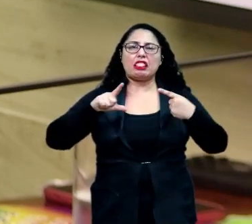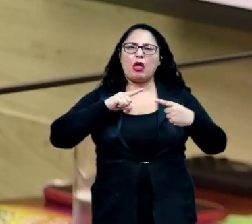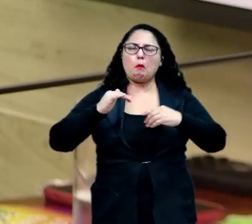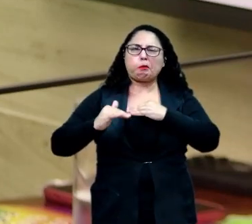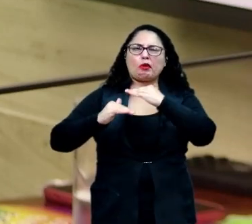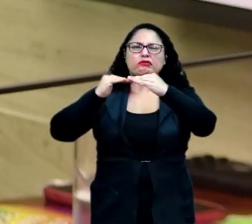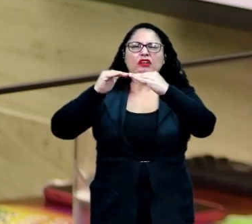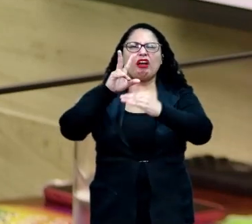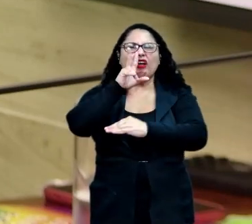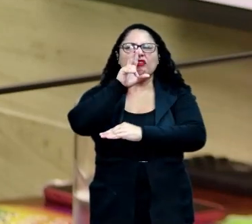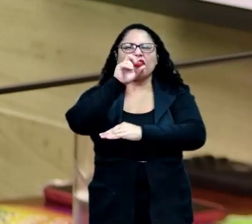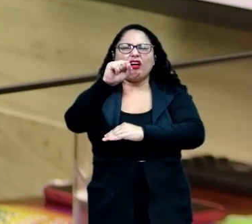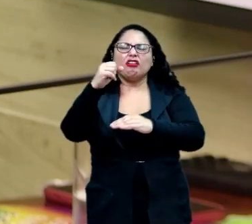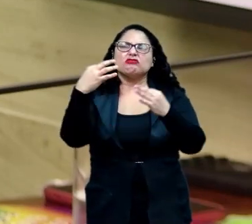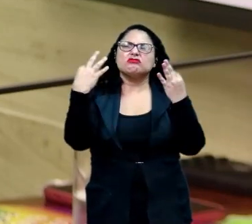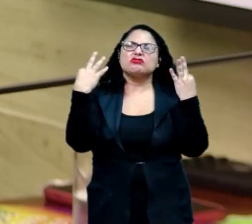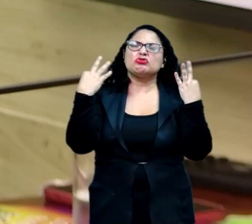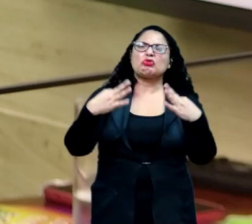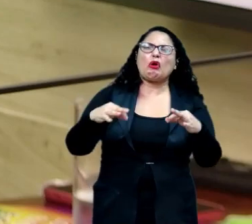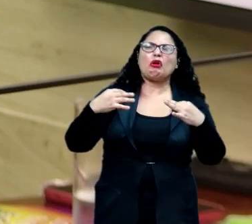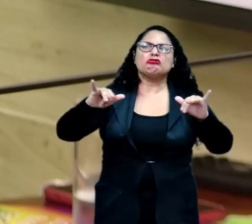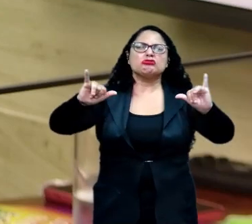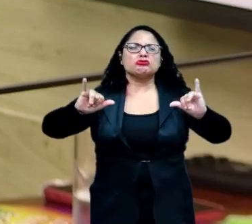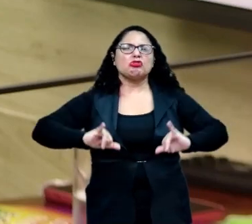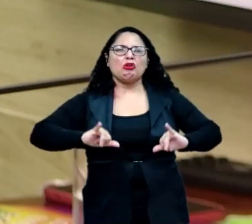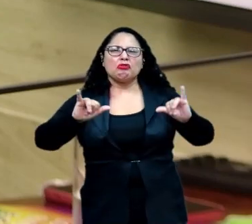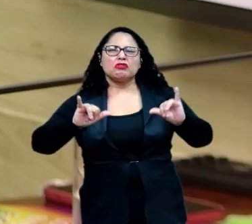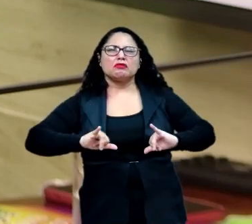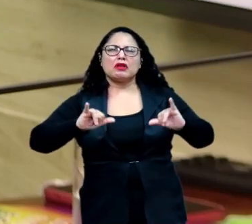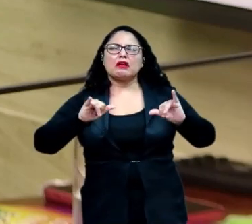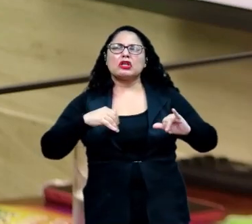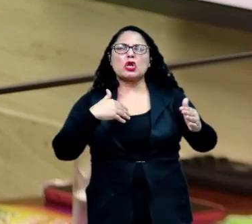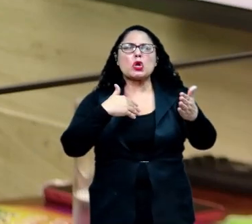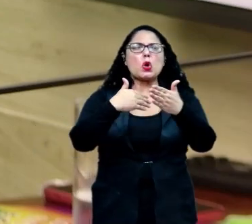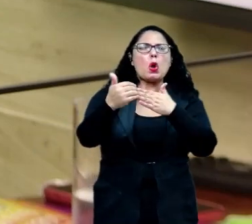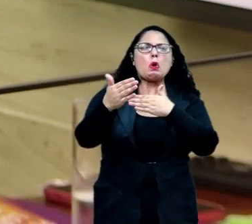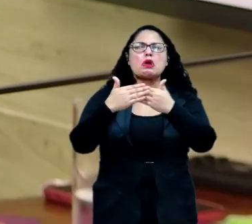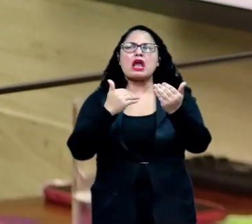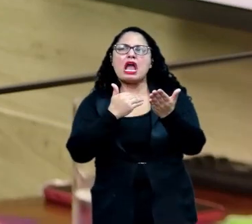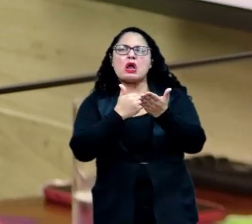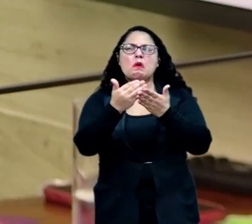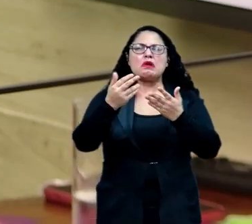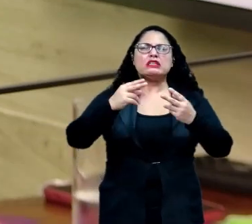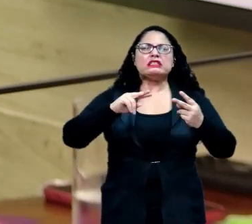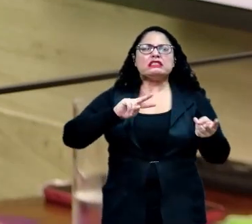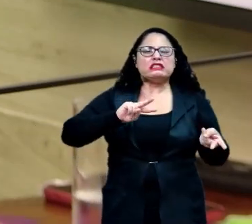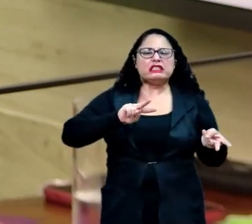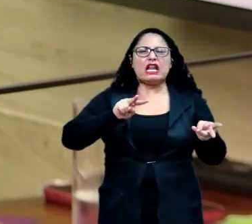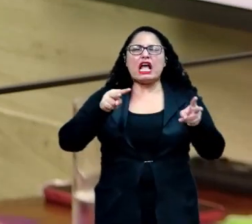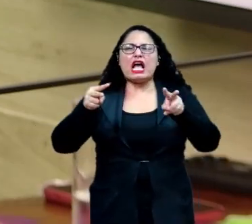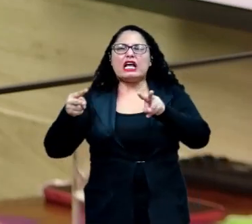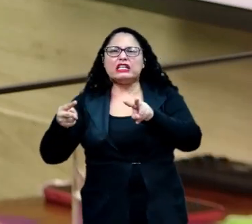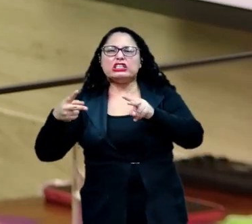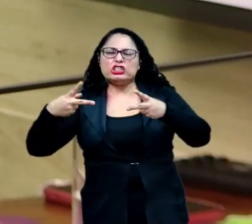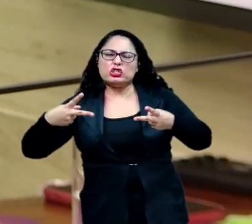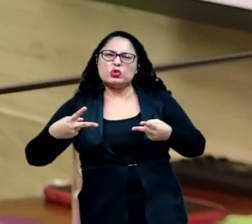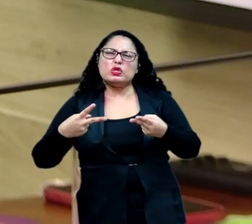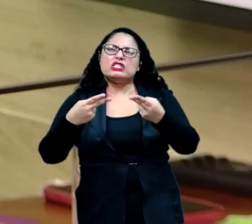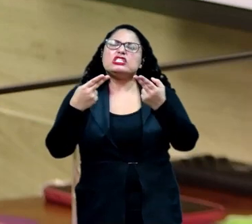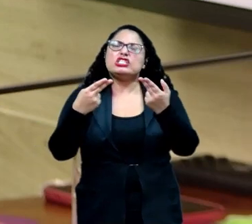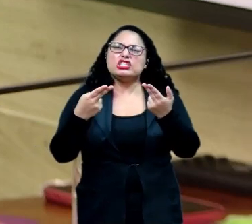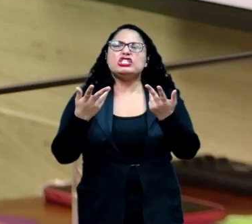processo muito intenso de dor, de sofrimento, que precede qualquer início de transição, de